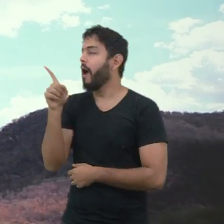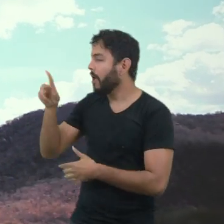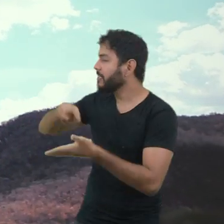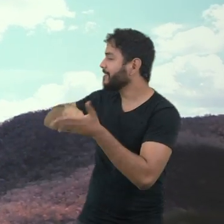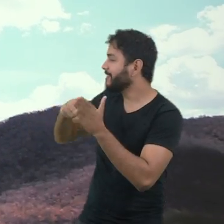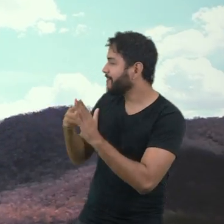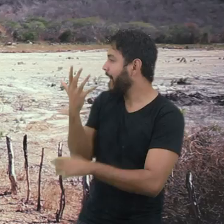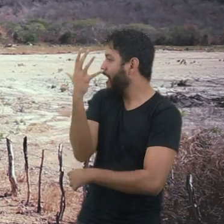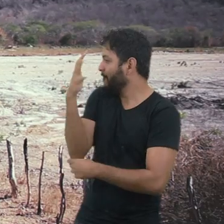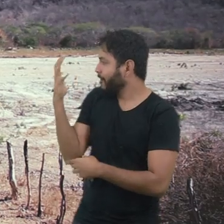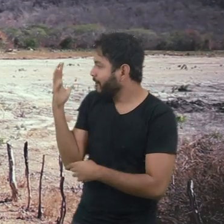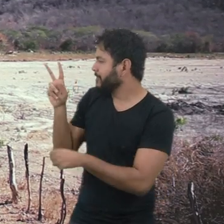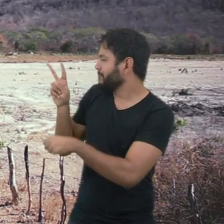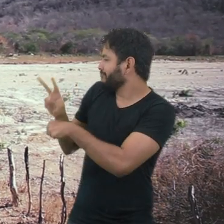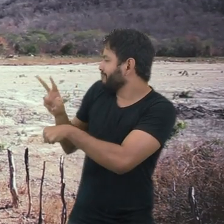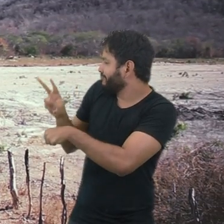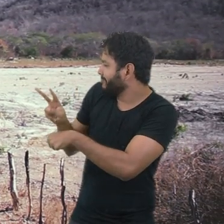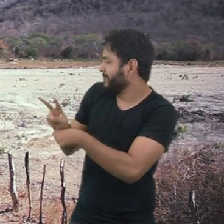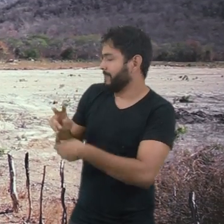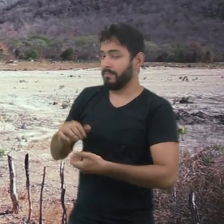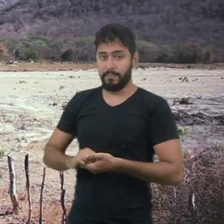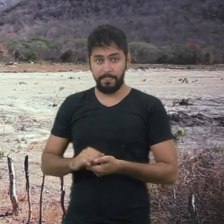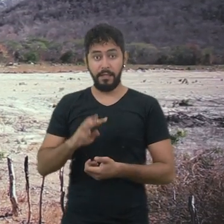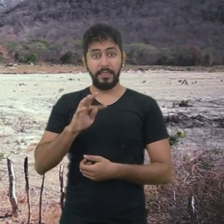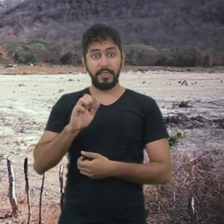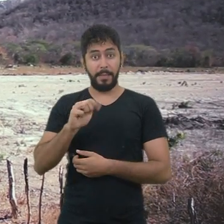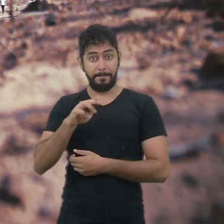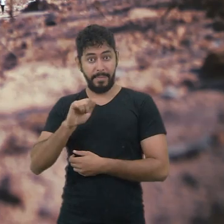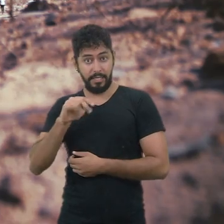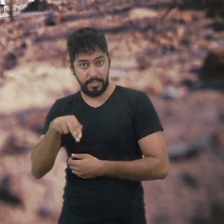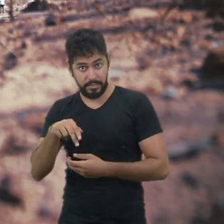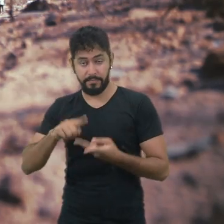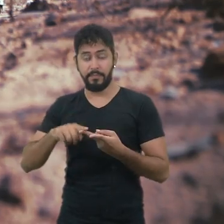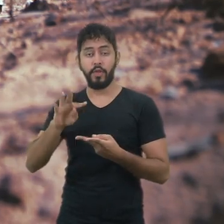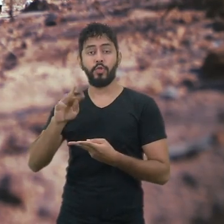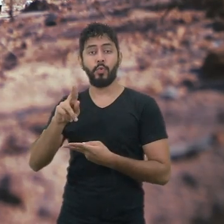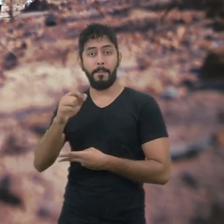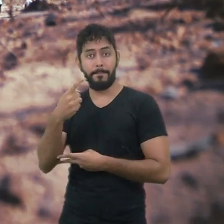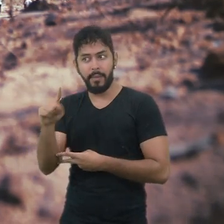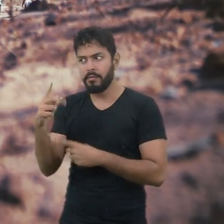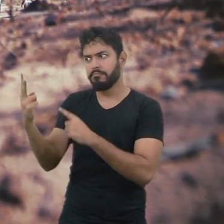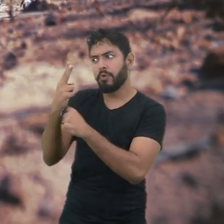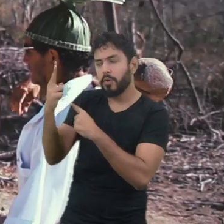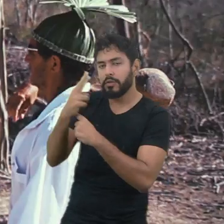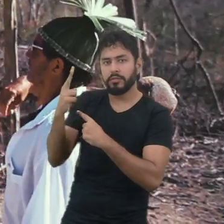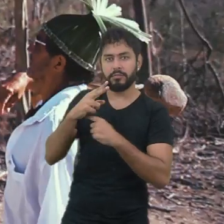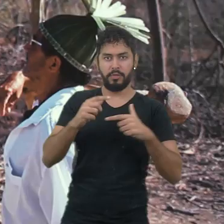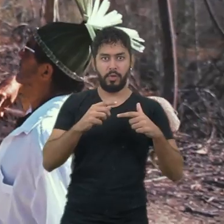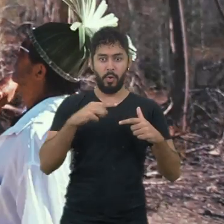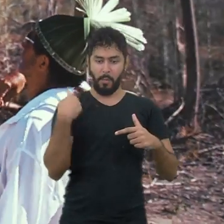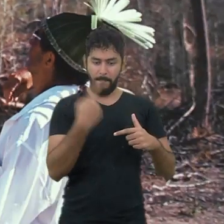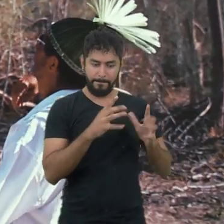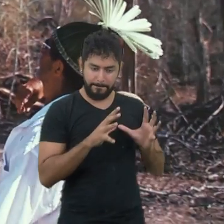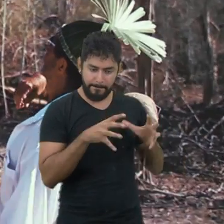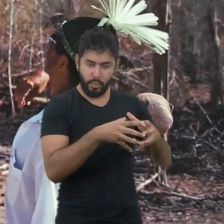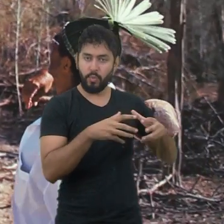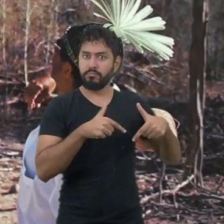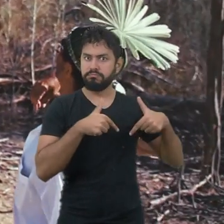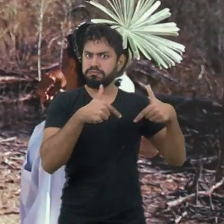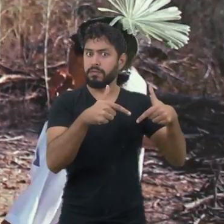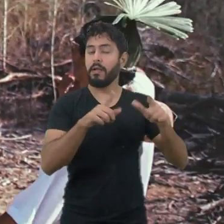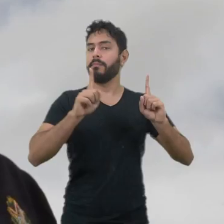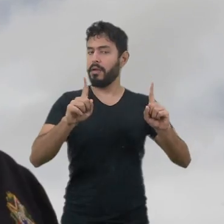de um primata, indicando que há preservação. Tamanho e Tupã dão proteção a essa gente guerreira